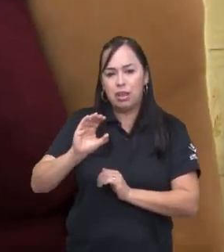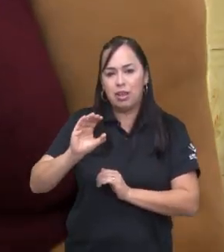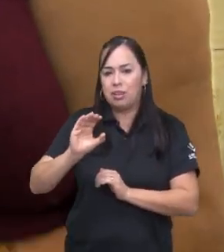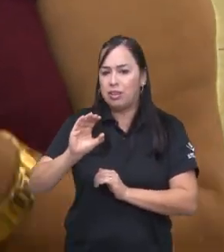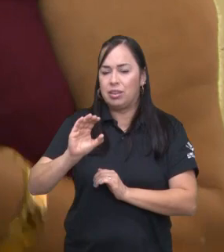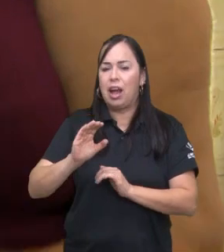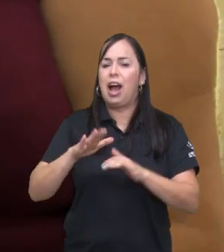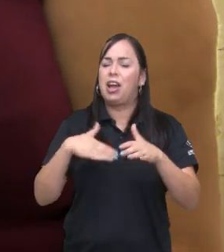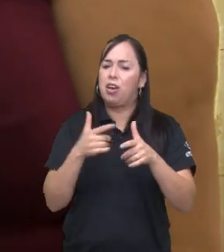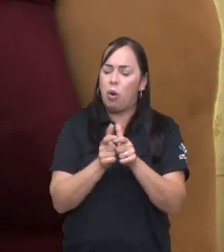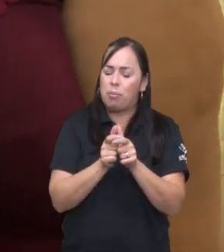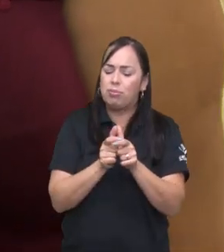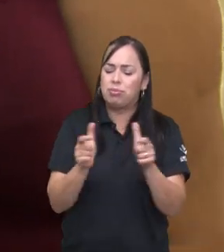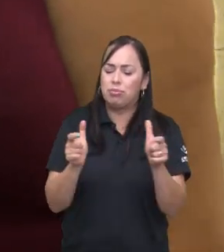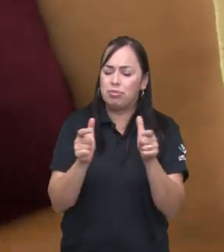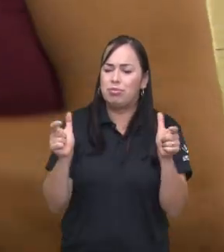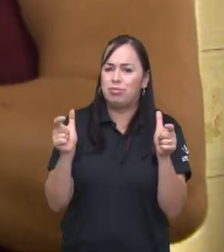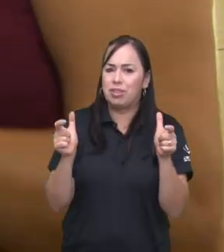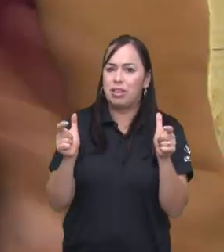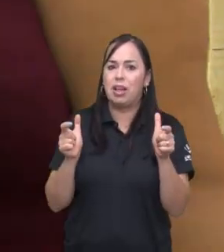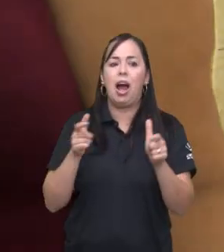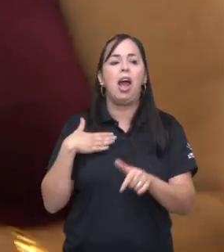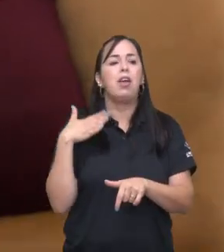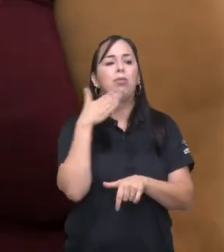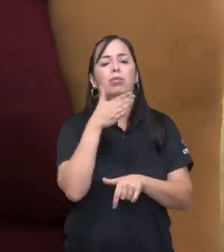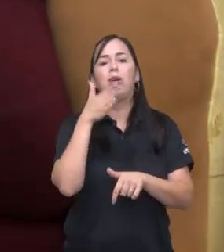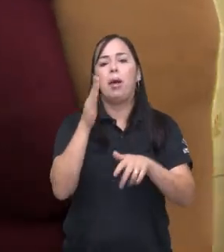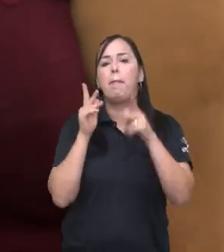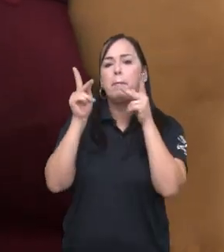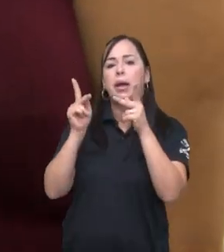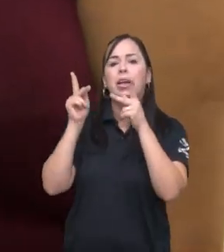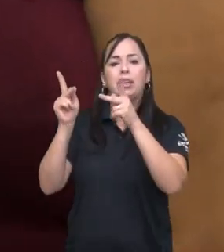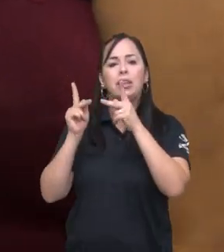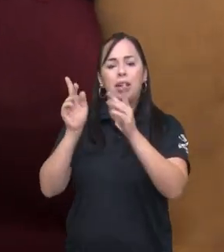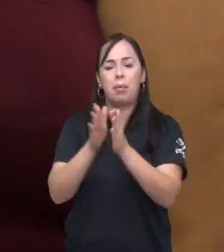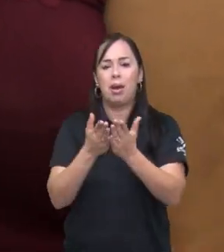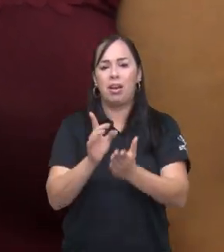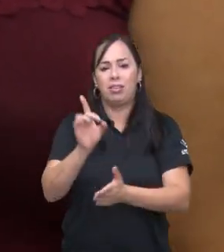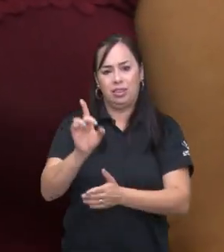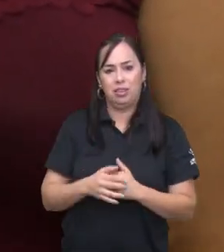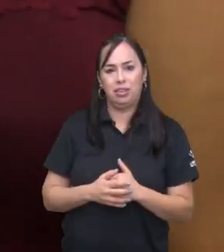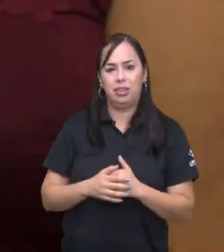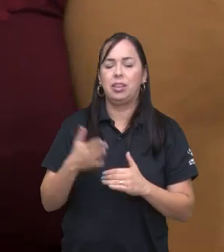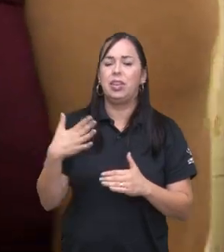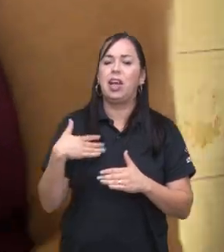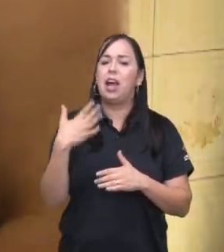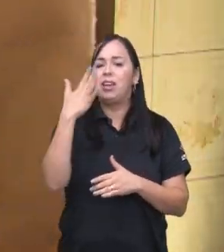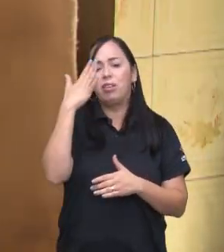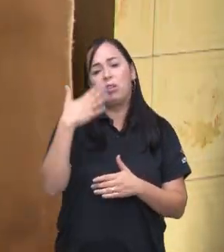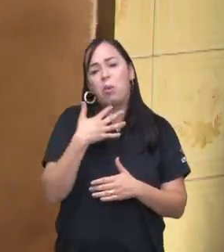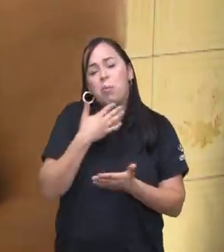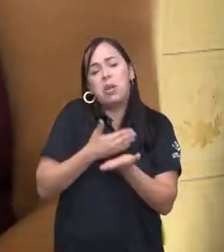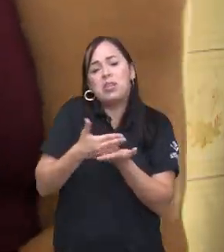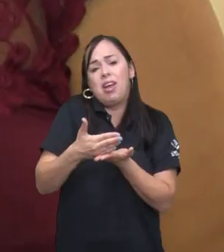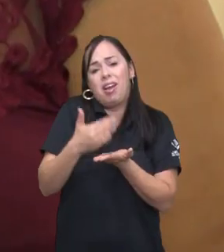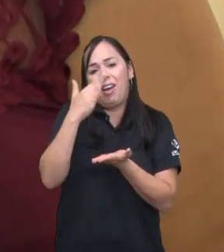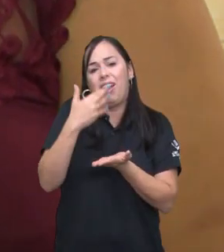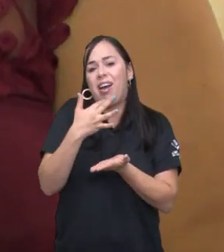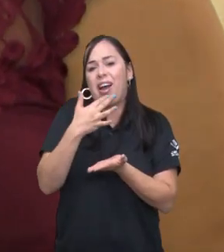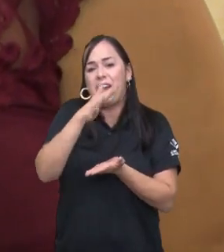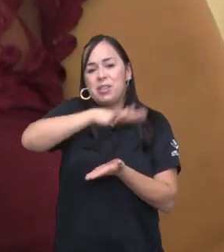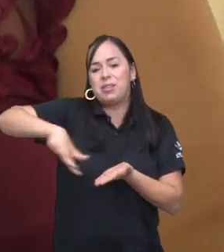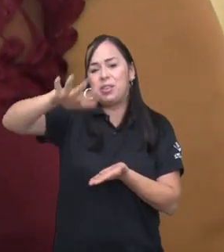aí foi aumentando o pessoal, aí eu fui levando a palavra de Deus para cada um. E assim eu fui ficando conhecida no bairro, né? A